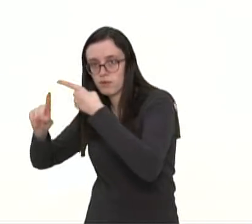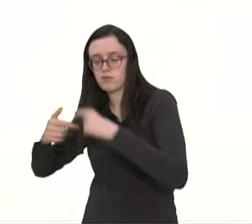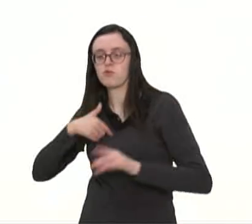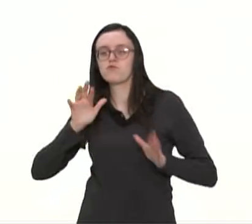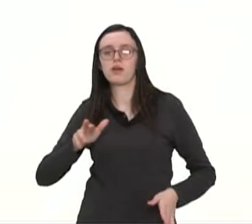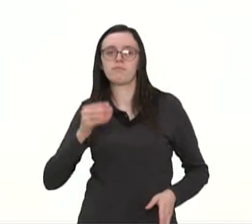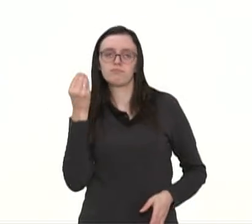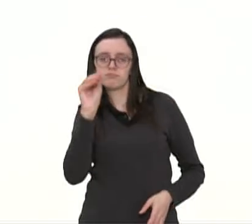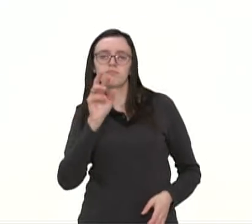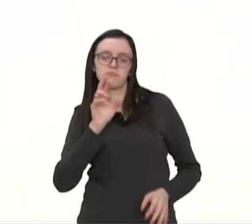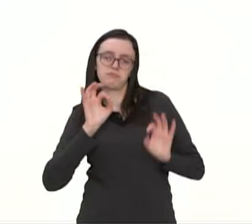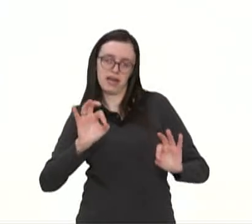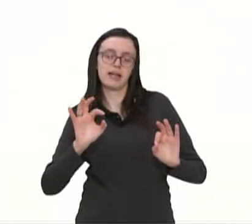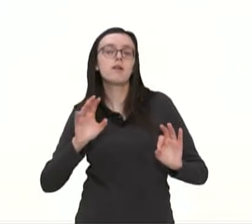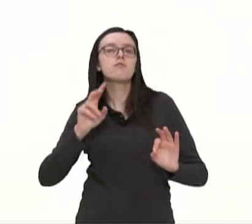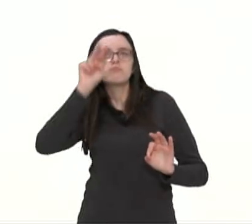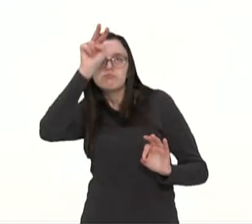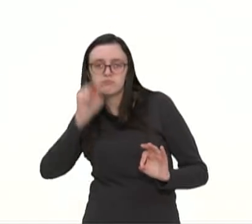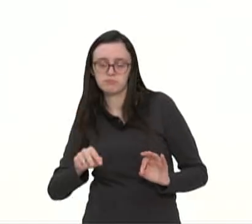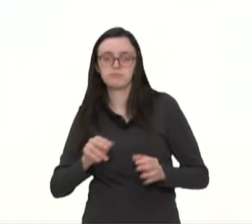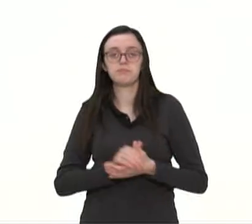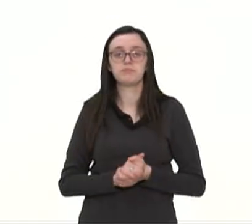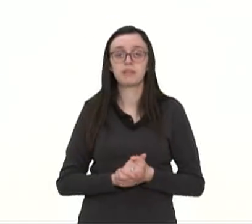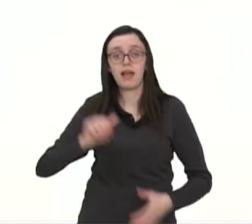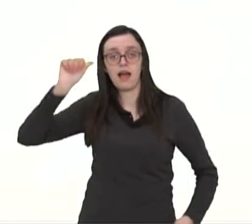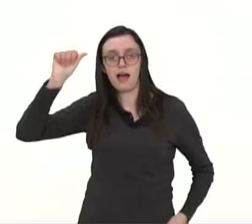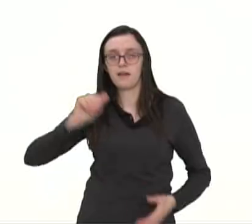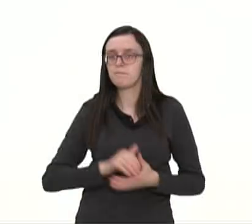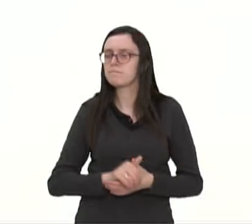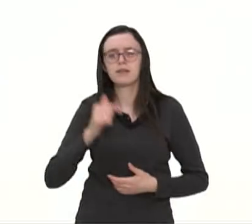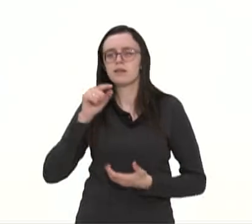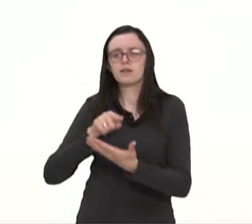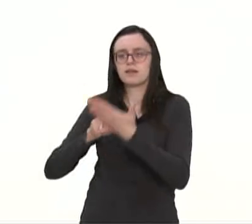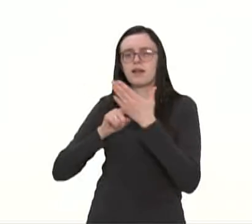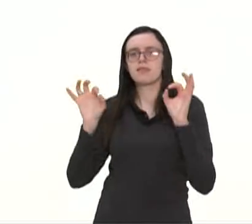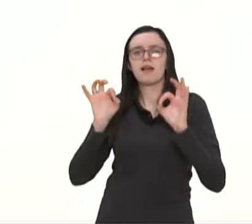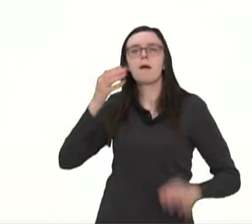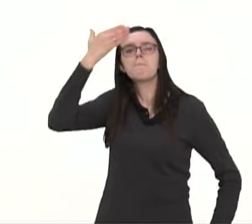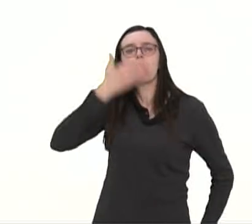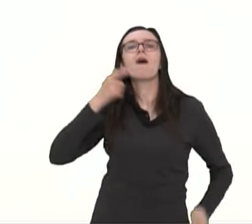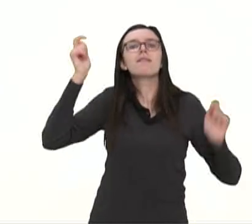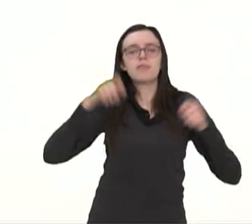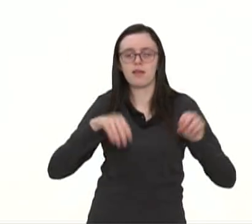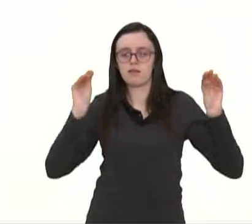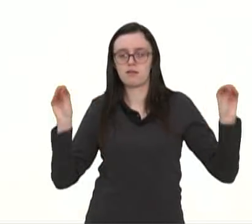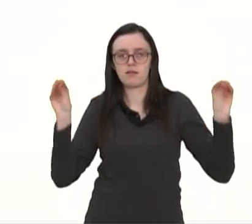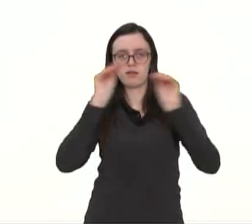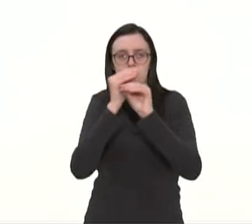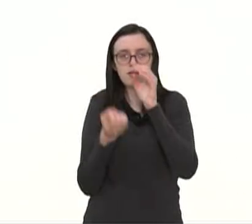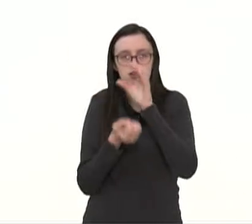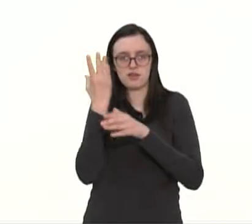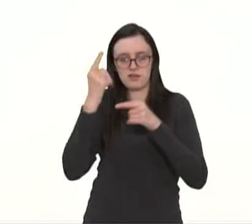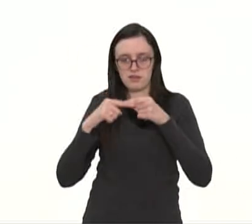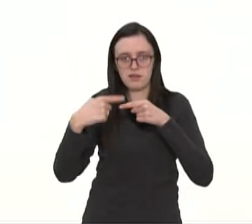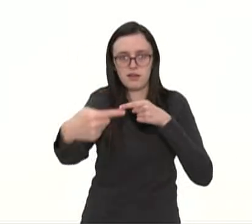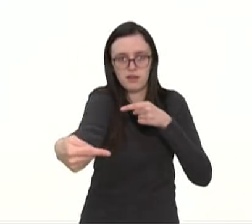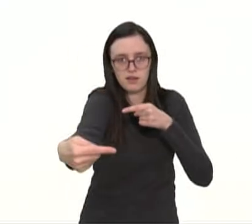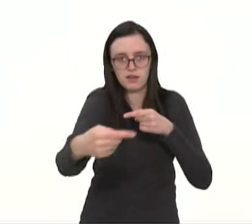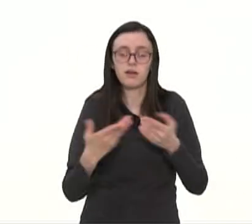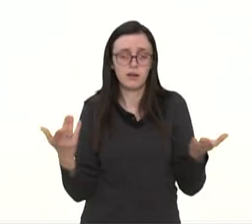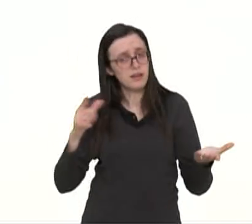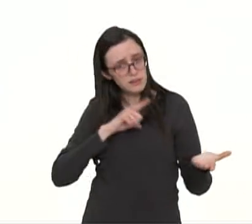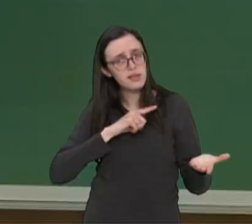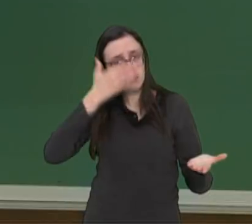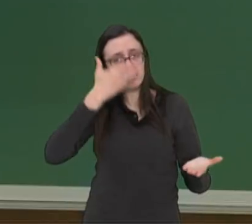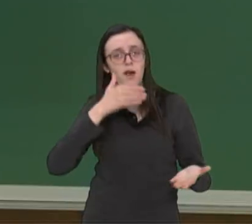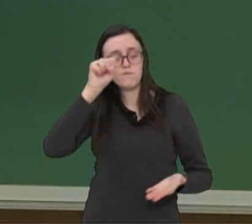vamos ler as alternativas juntos aqui. Letra A. Não há evidência que tenha ocorrido permutação na formação dos gametas? Claro que